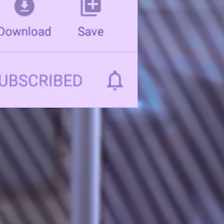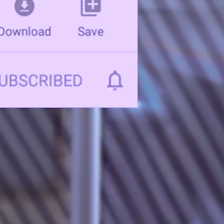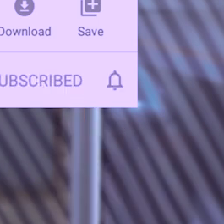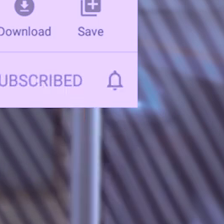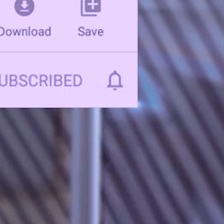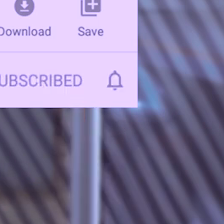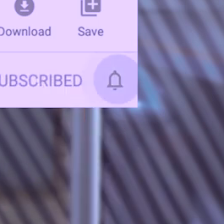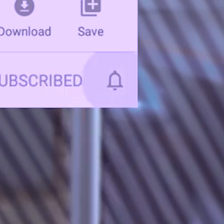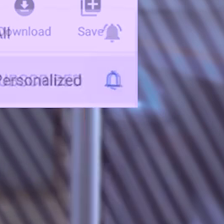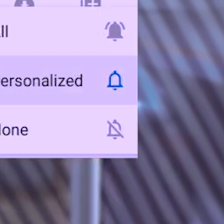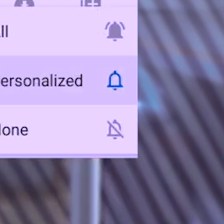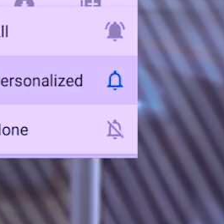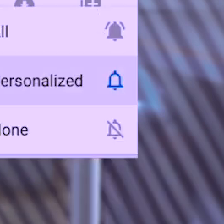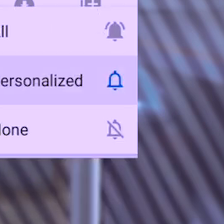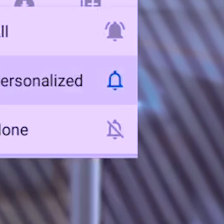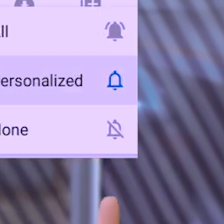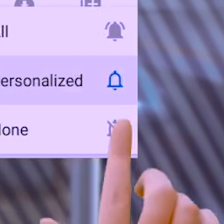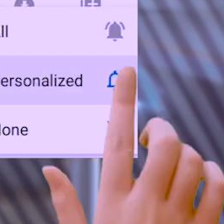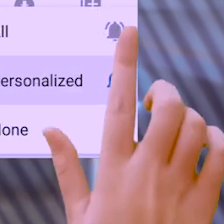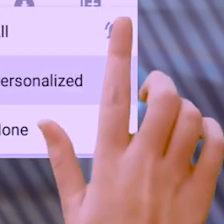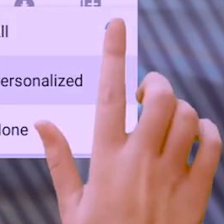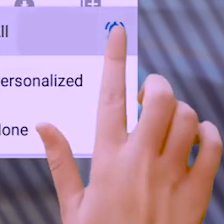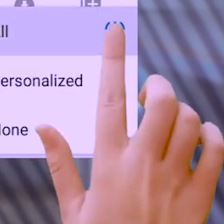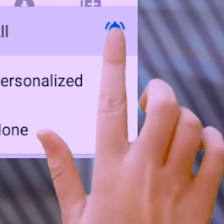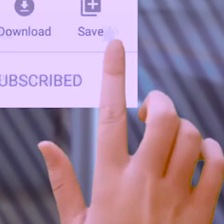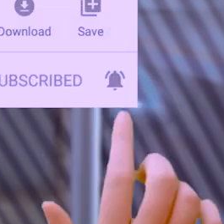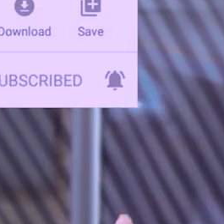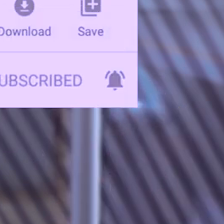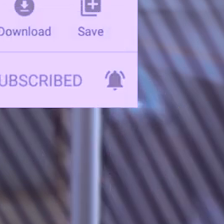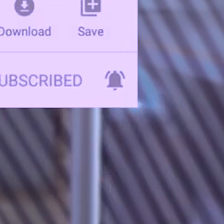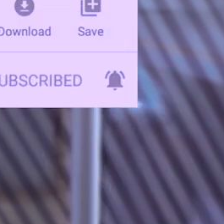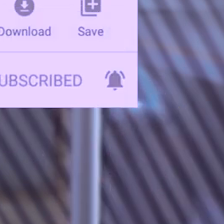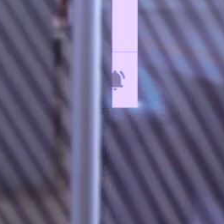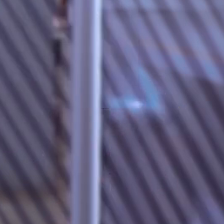Subscribe no hanehan botão notificação. Atunune la bele la com informação fom husiami.